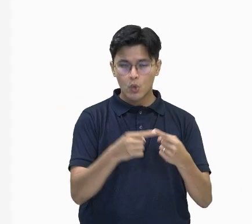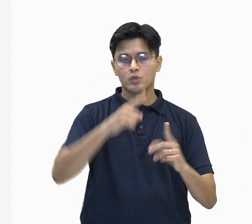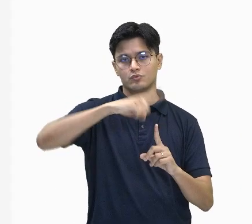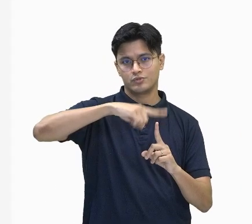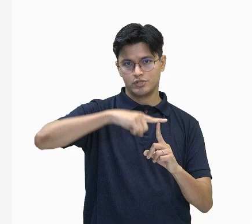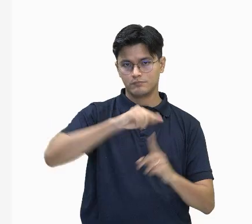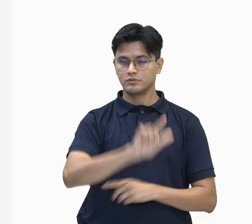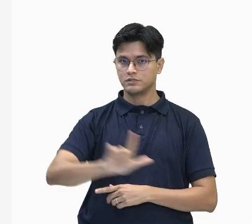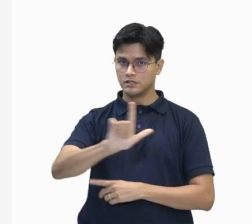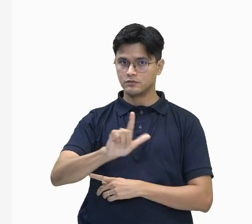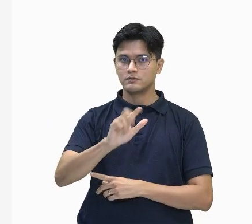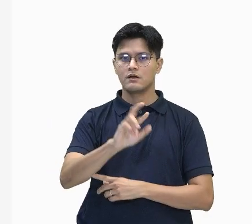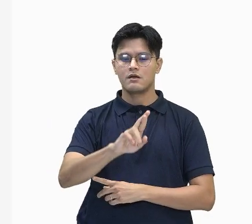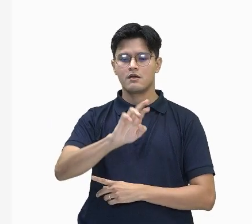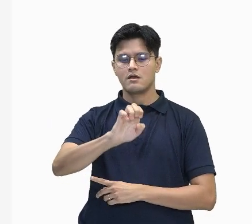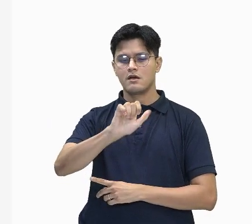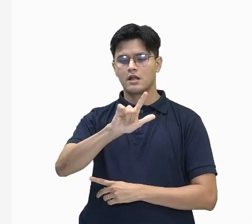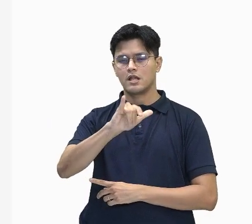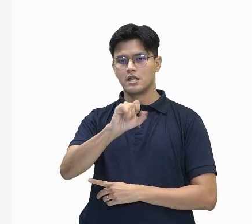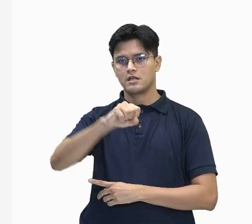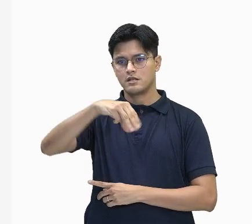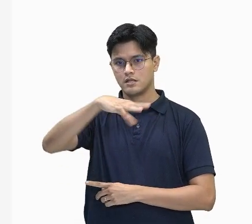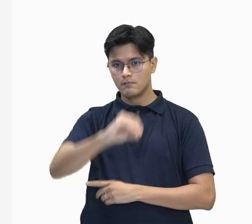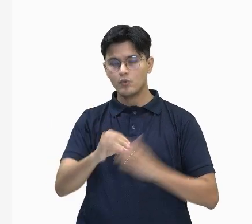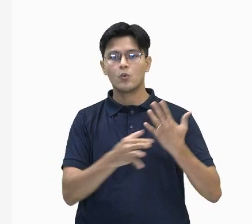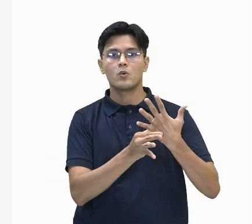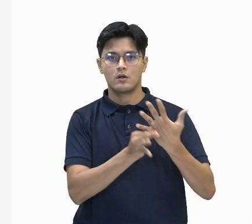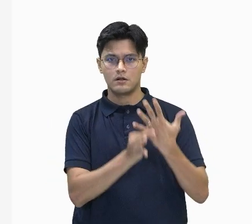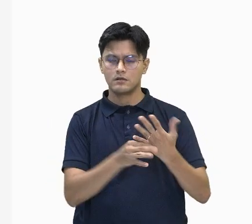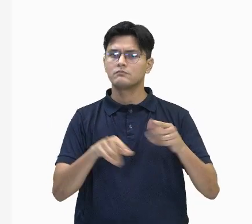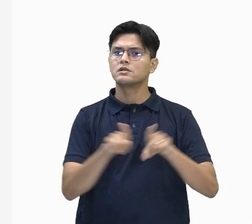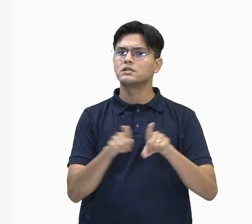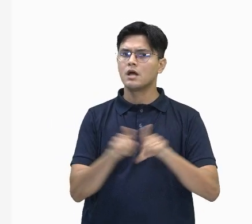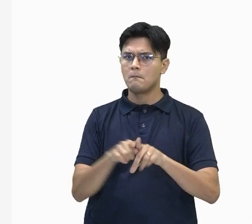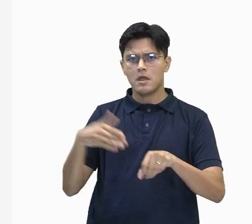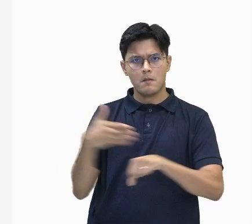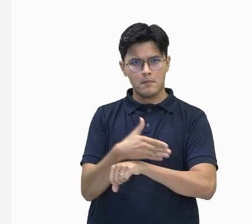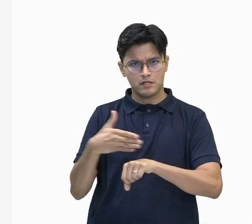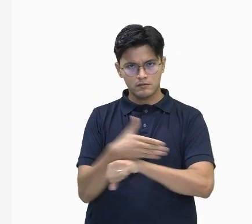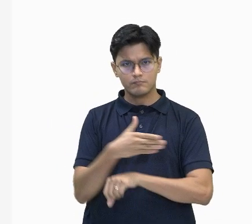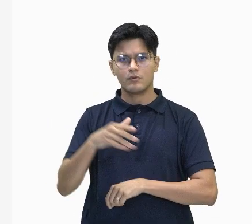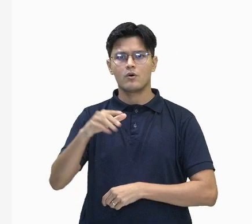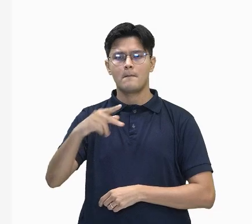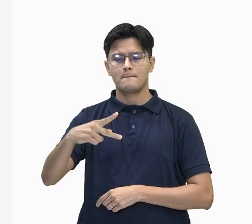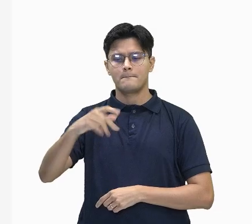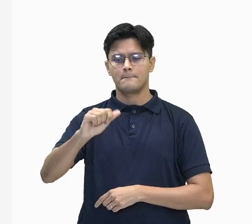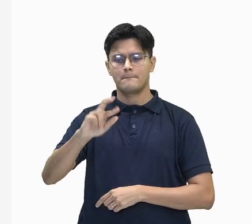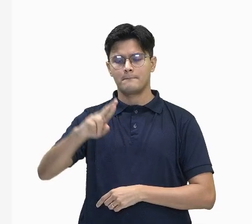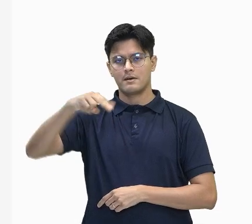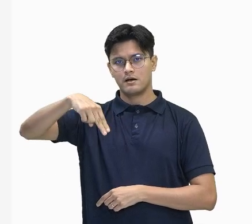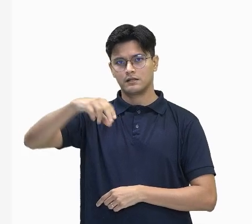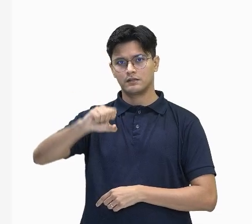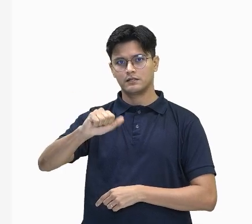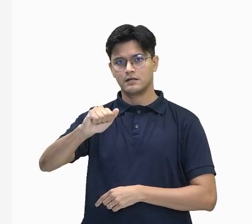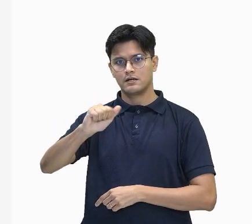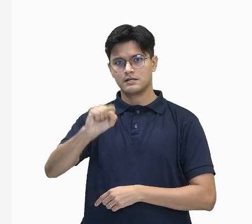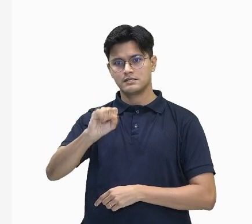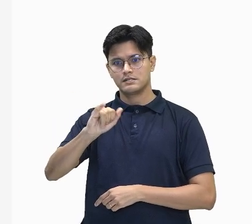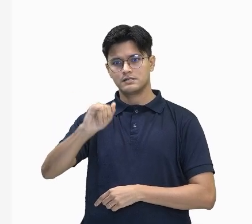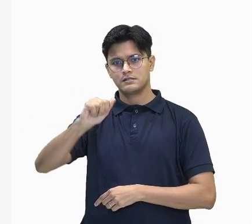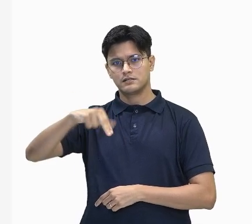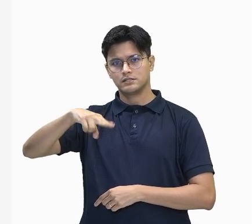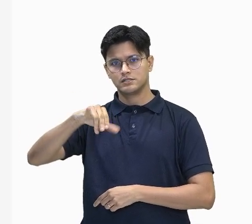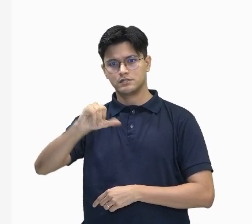participou do parnasianismo, certo? Então, aqui você tem alguns elementos